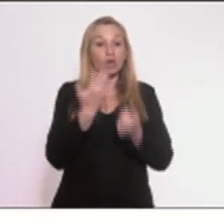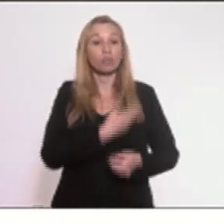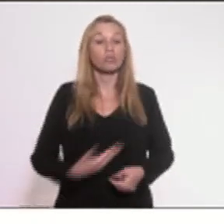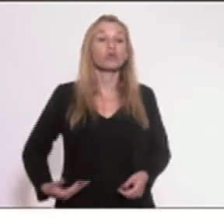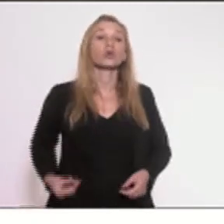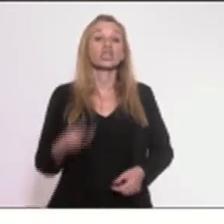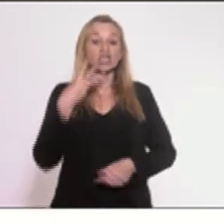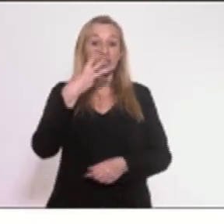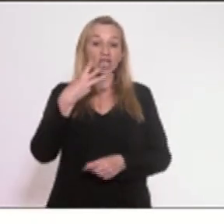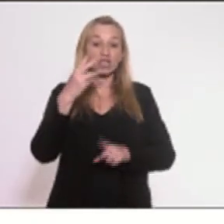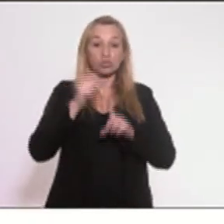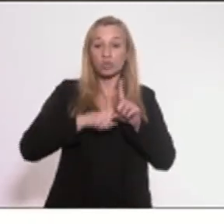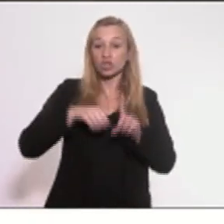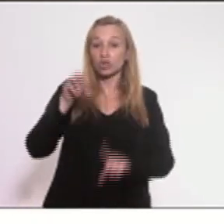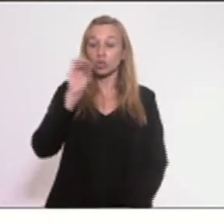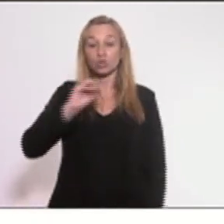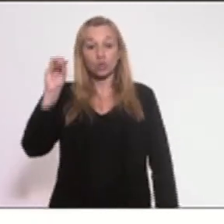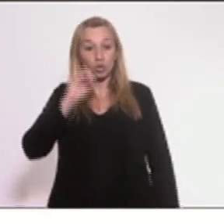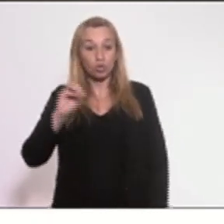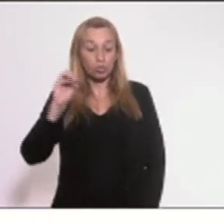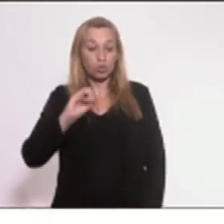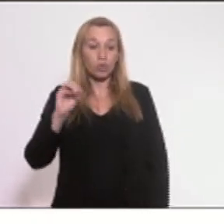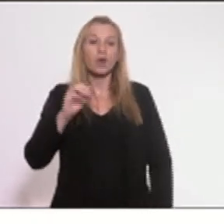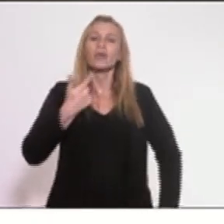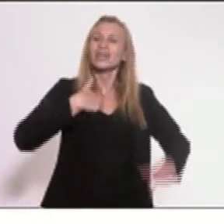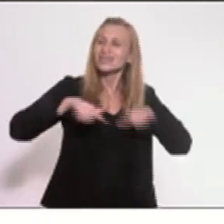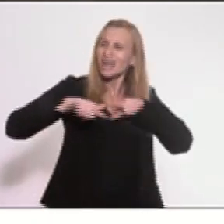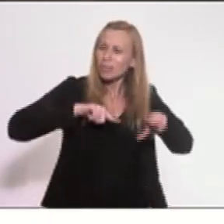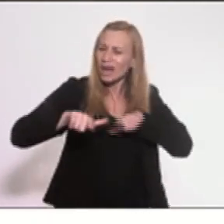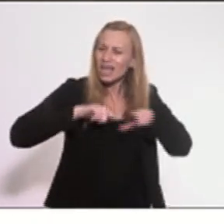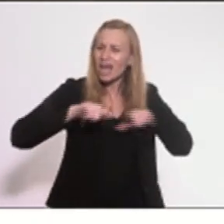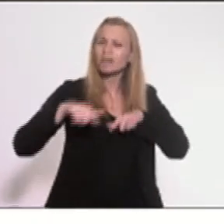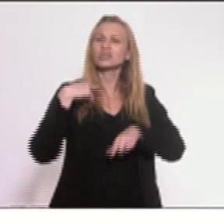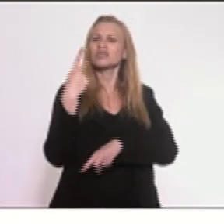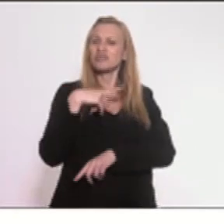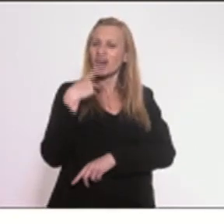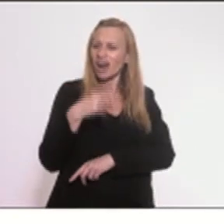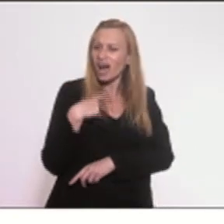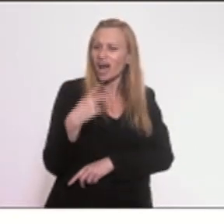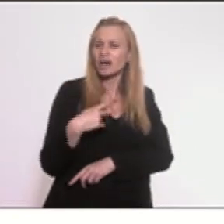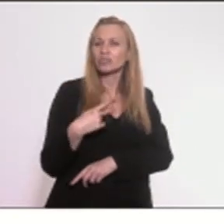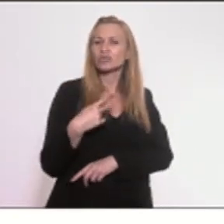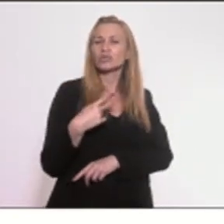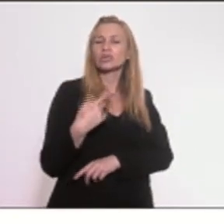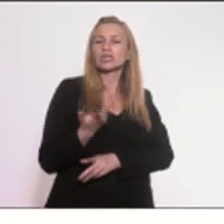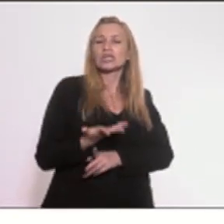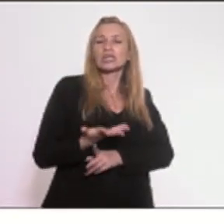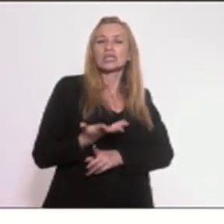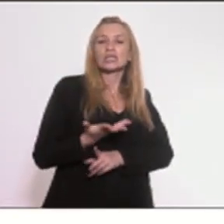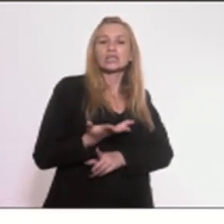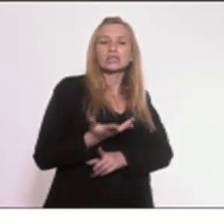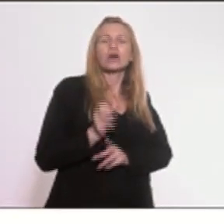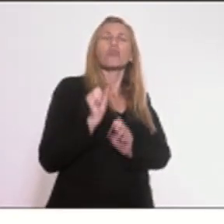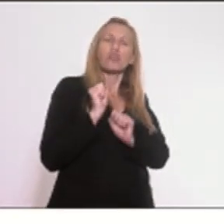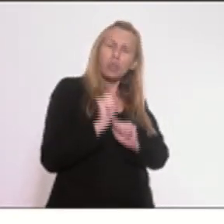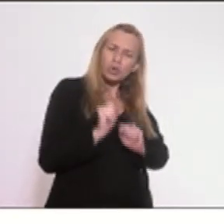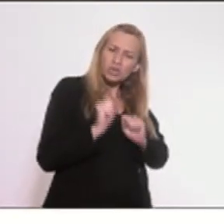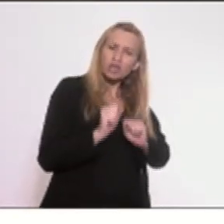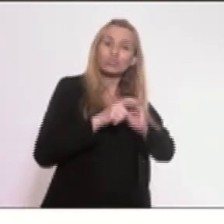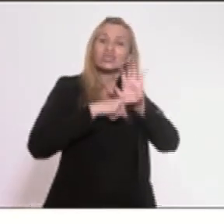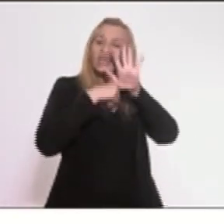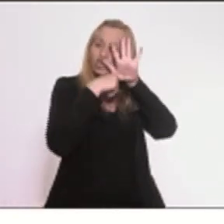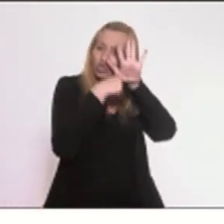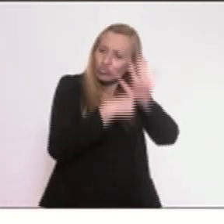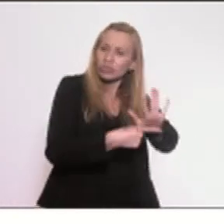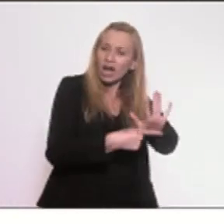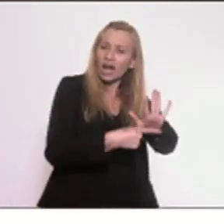outubro próximo, para trabalharmos e tratarmos de que forma podemos contribuir para